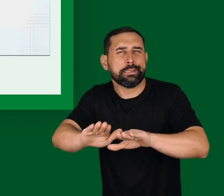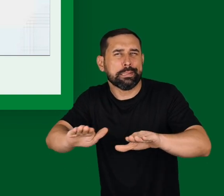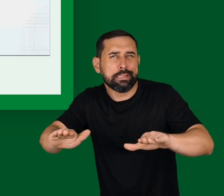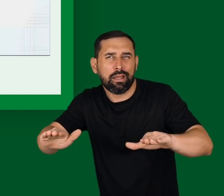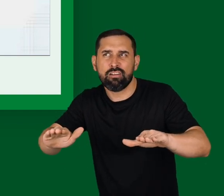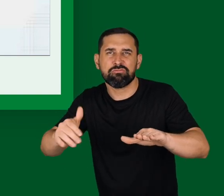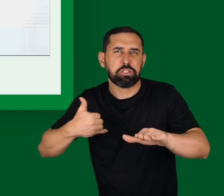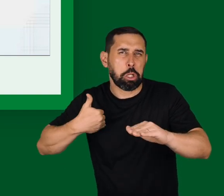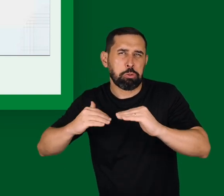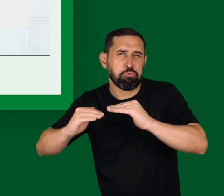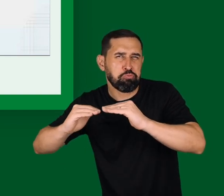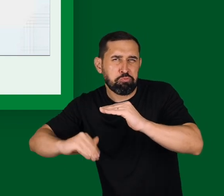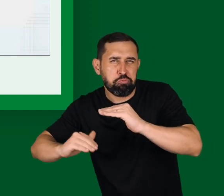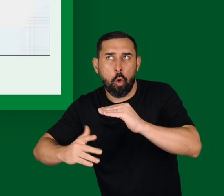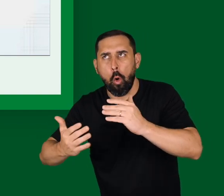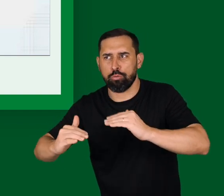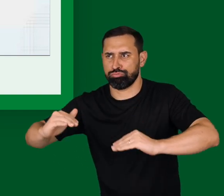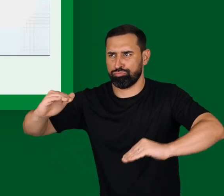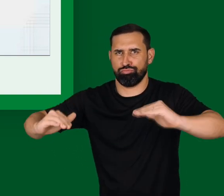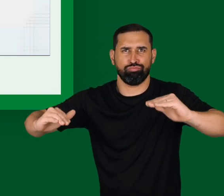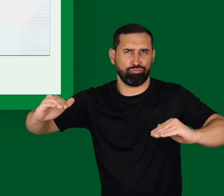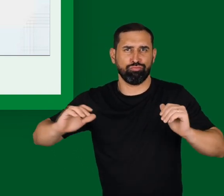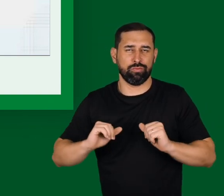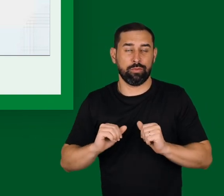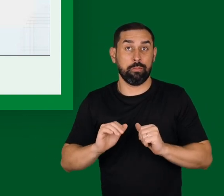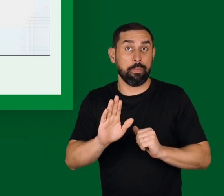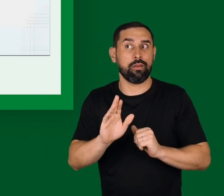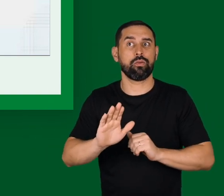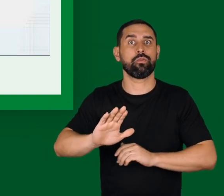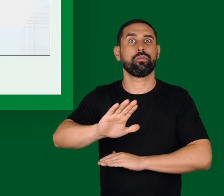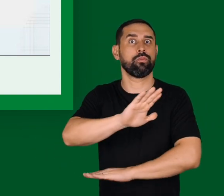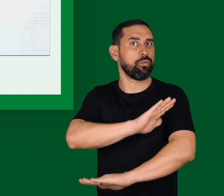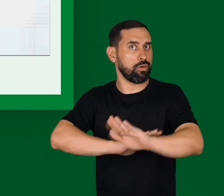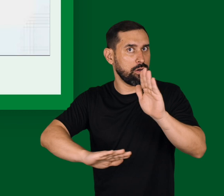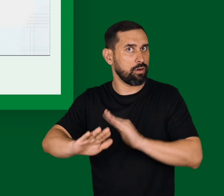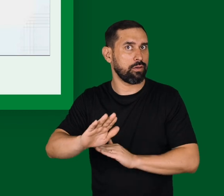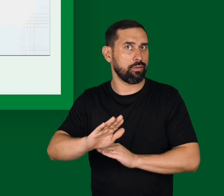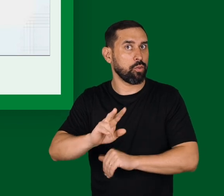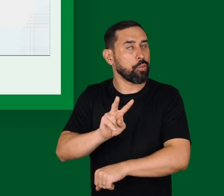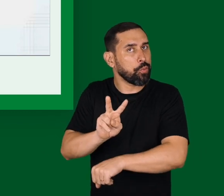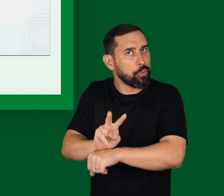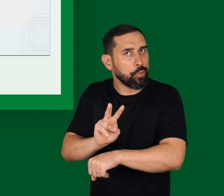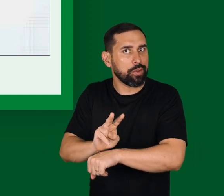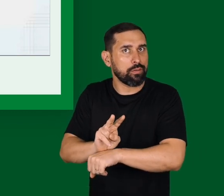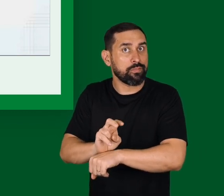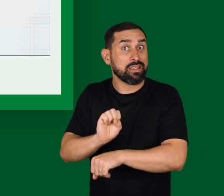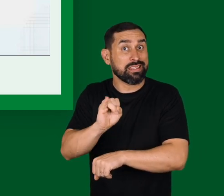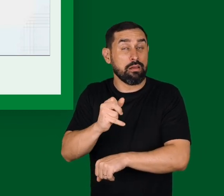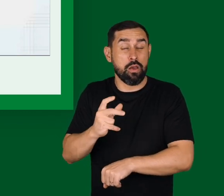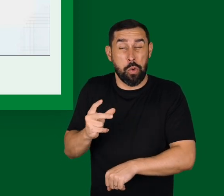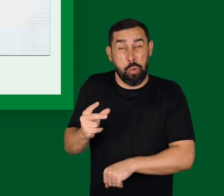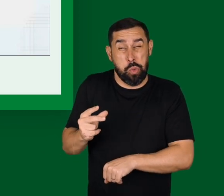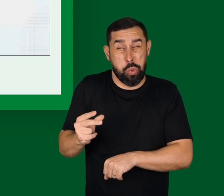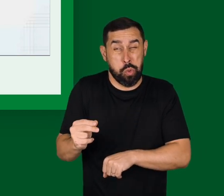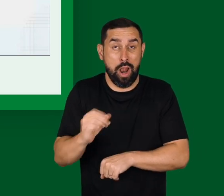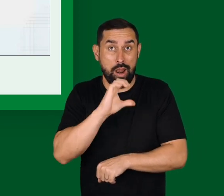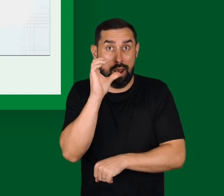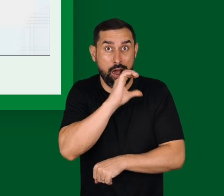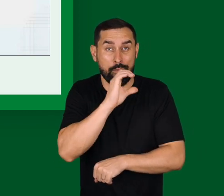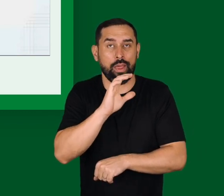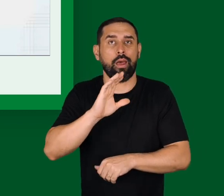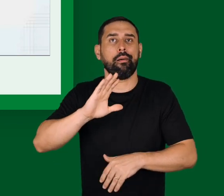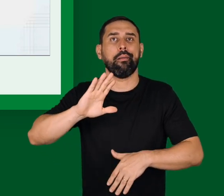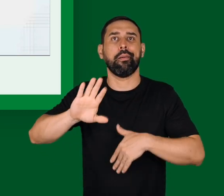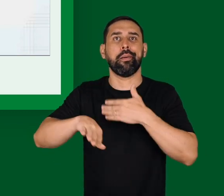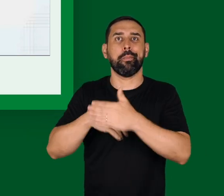utilizar o fentanil em crianças menores e em crianças maiores, mas tá atento que se ele for